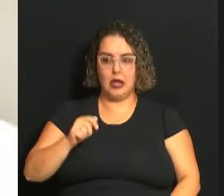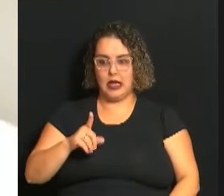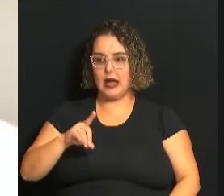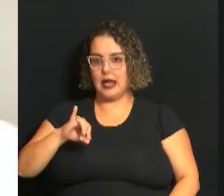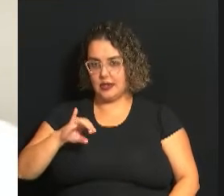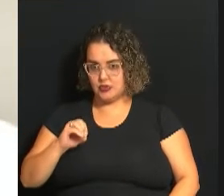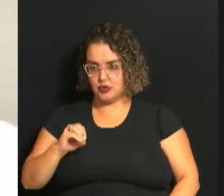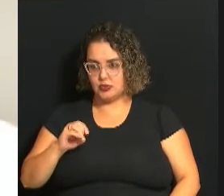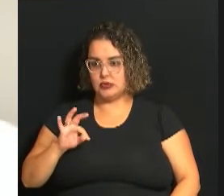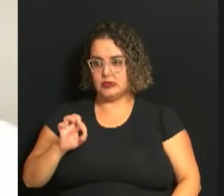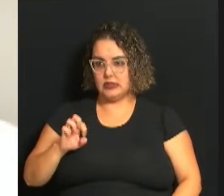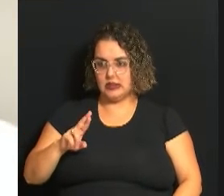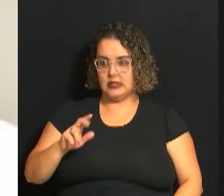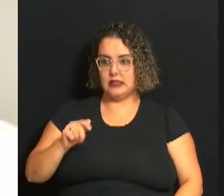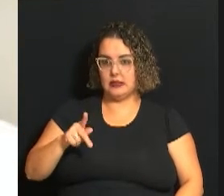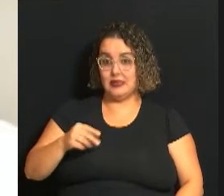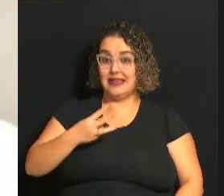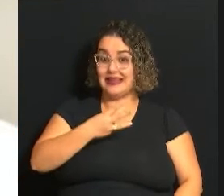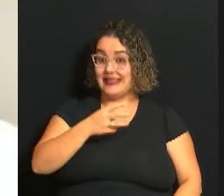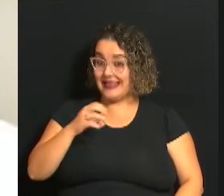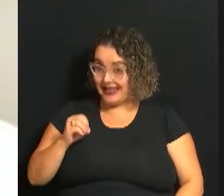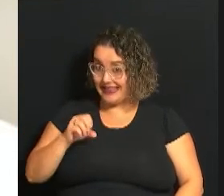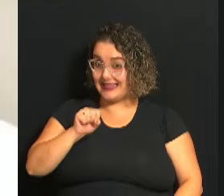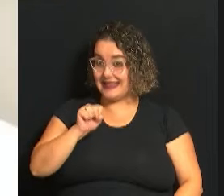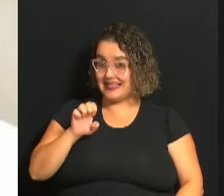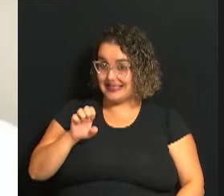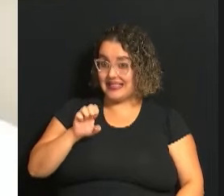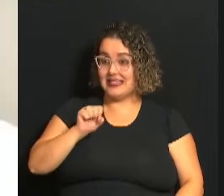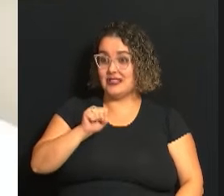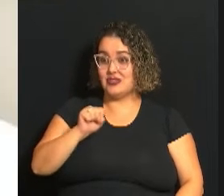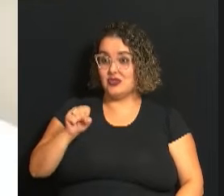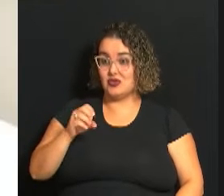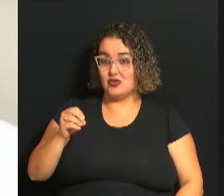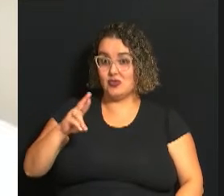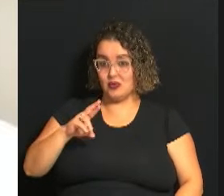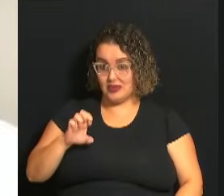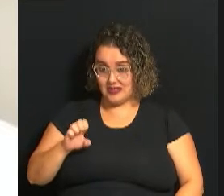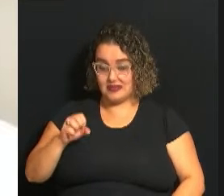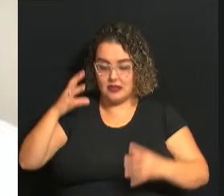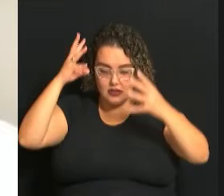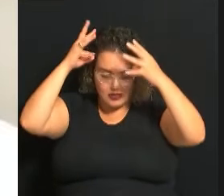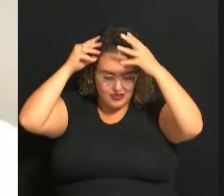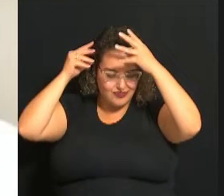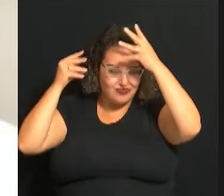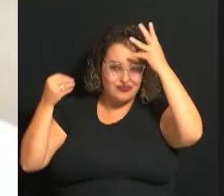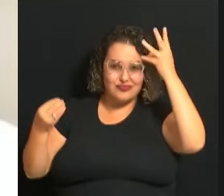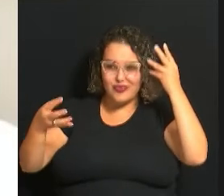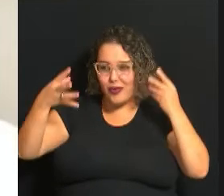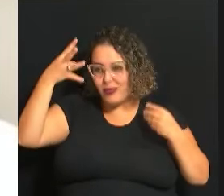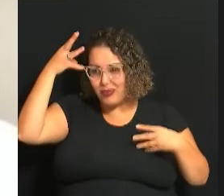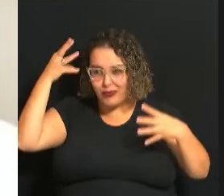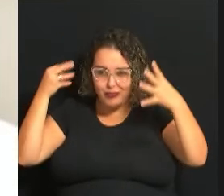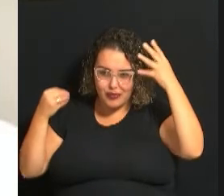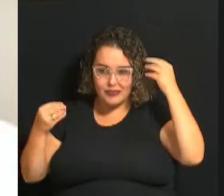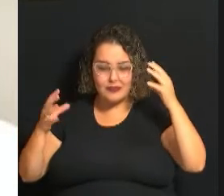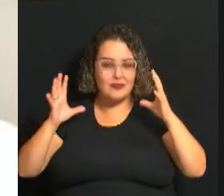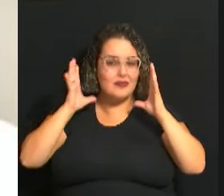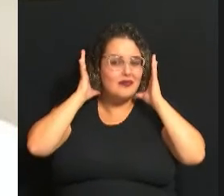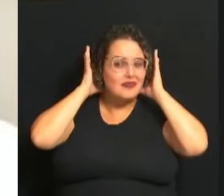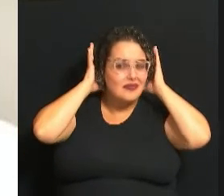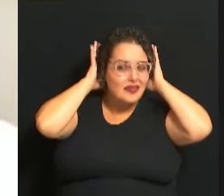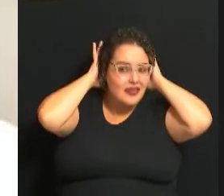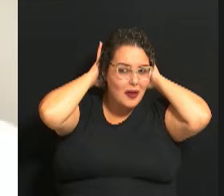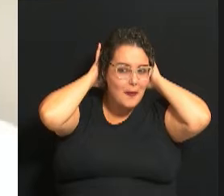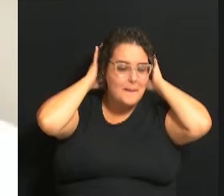Então, fiz 30 sessões da radioterapia, foi aí que meu cabelo caiu, tá? Com toda a parte inferior da minha cabeça eu perdi